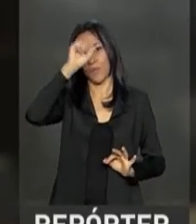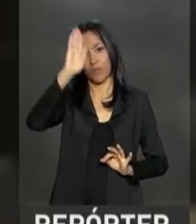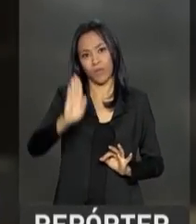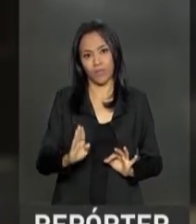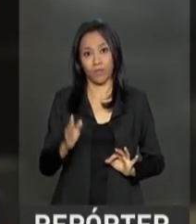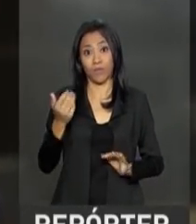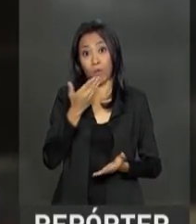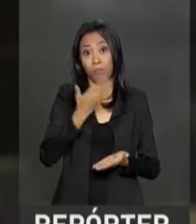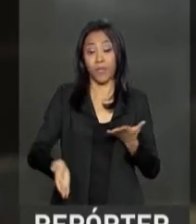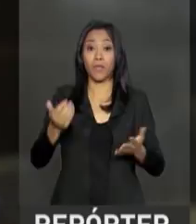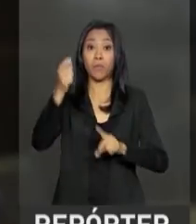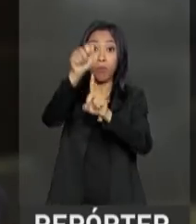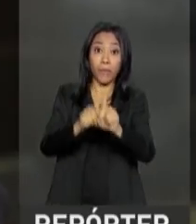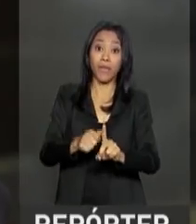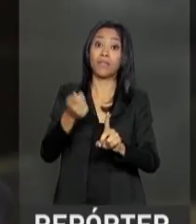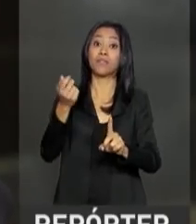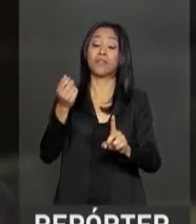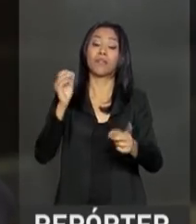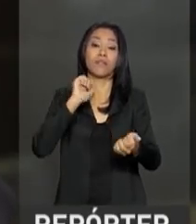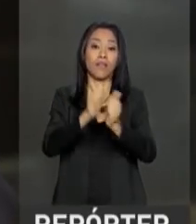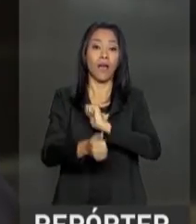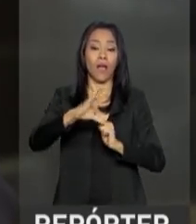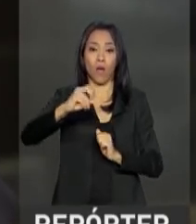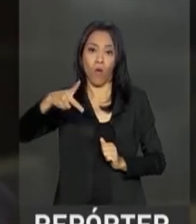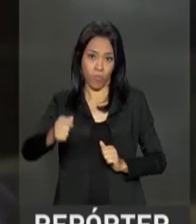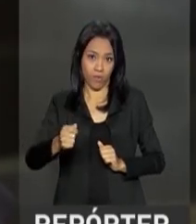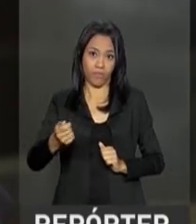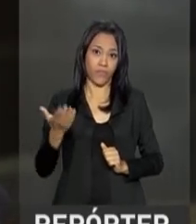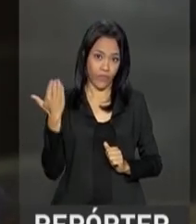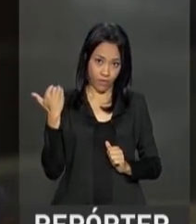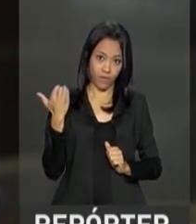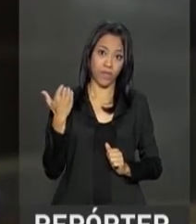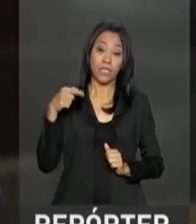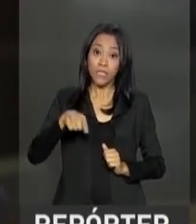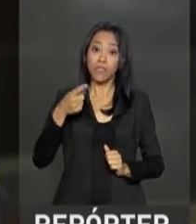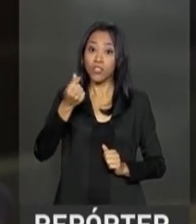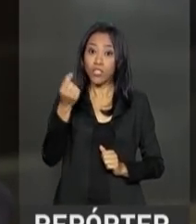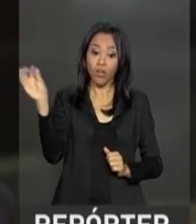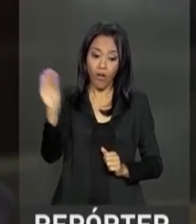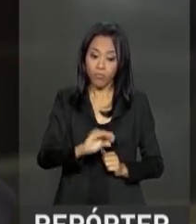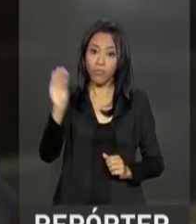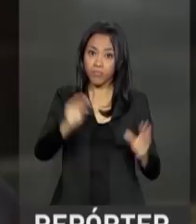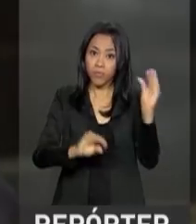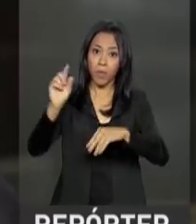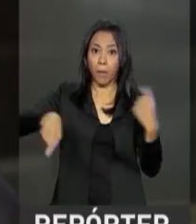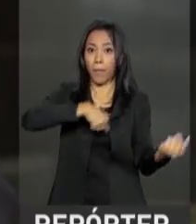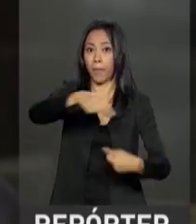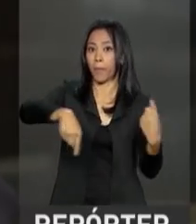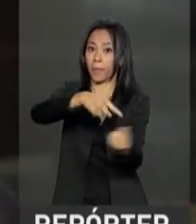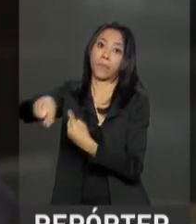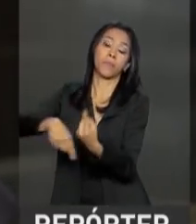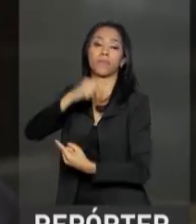só perdeu por meio da copa foi agora em janeiro e fevereiro também é muito bom isso entrou dinheiro no brasil os estados receberão turistas estão com os cofres